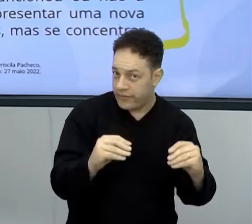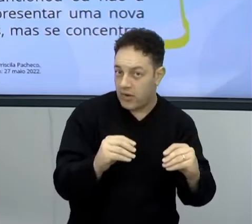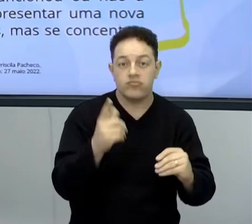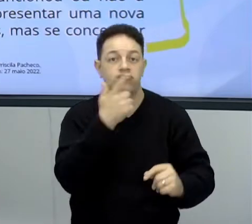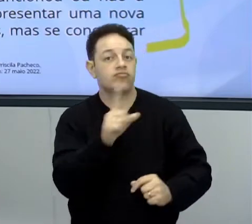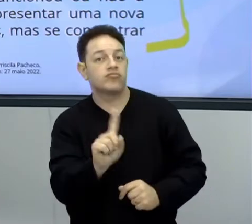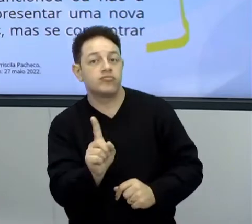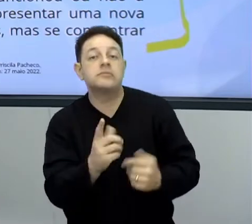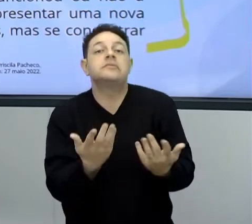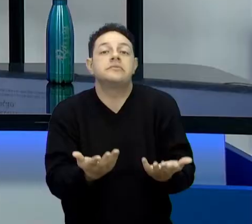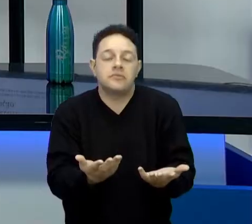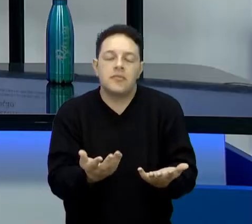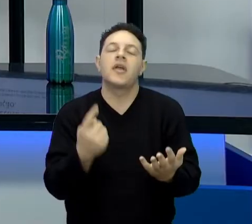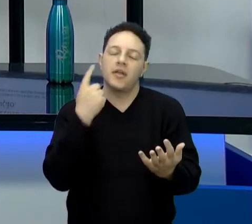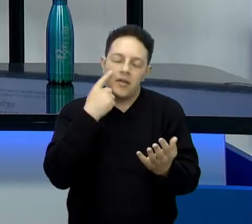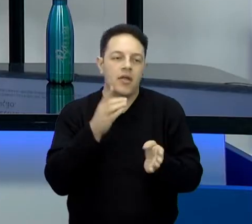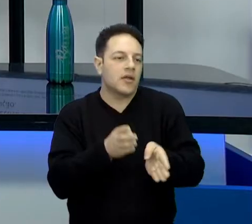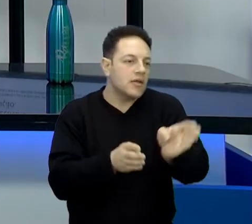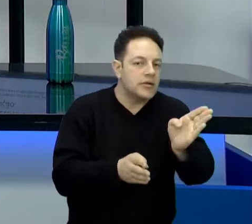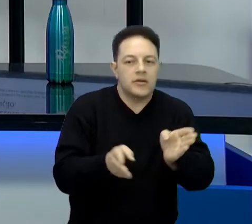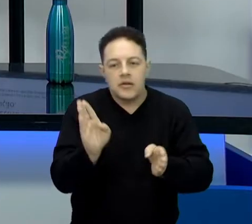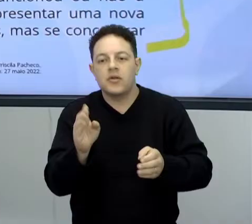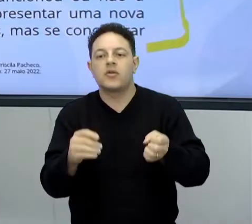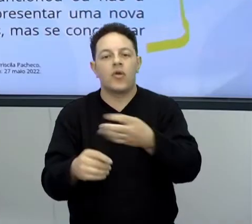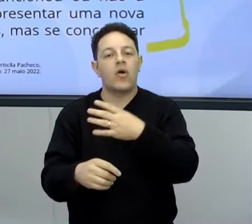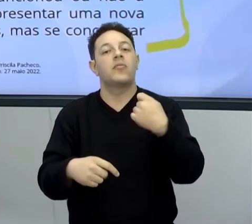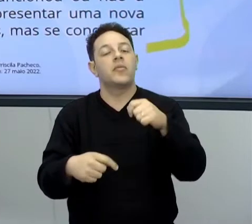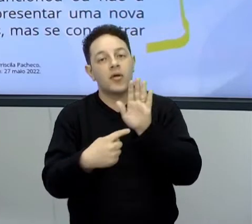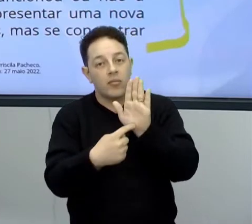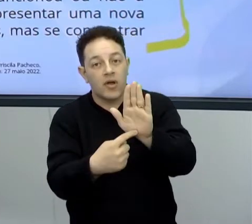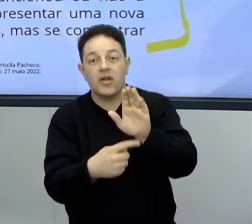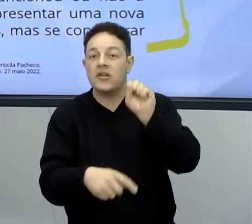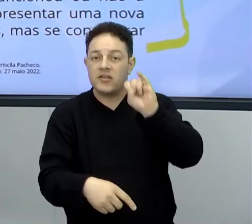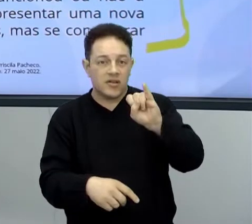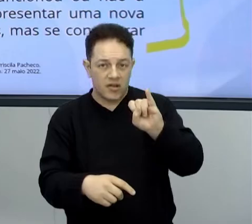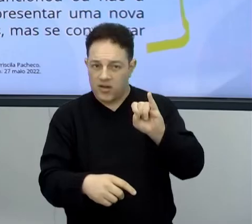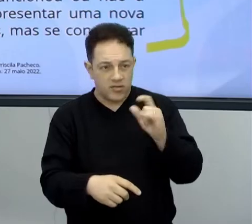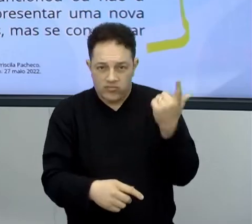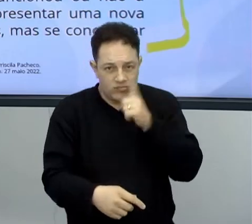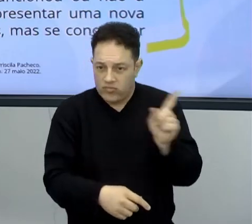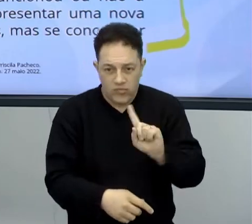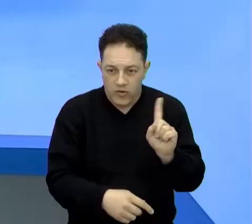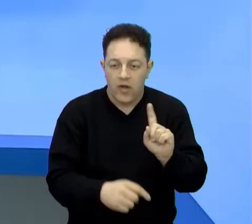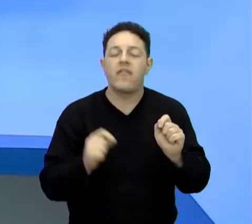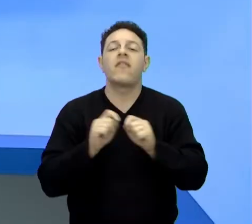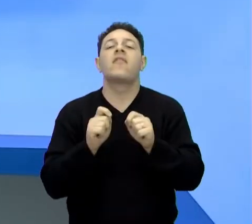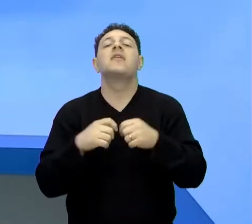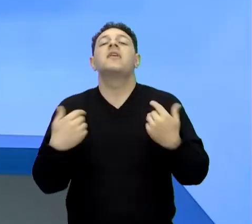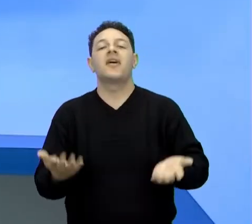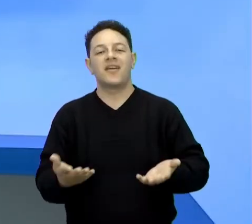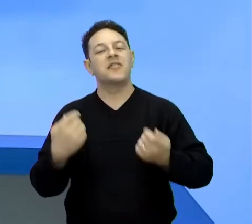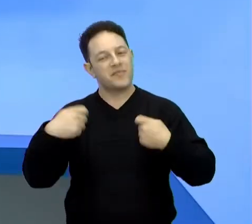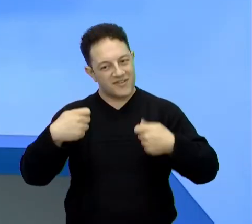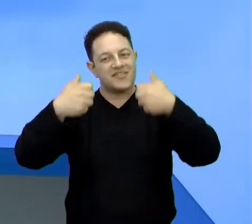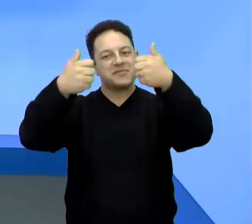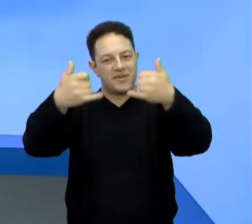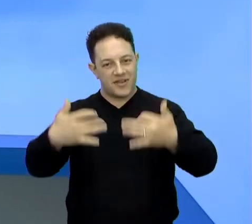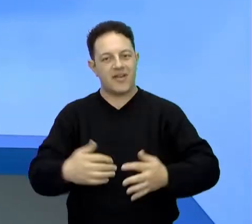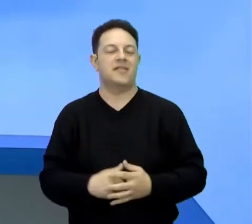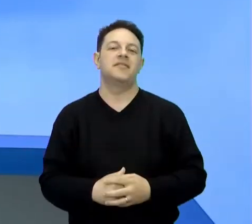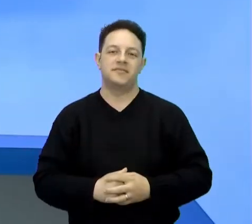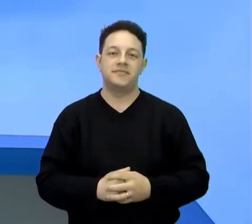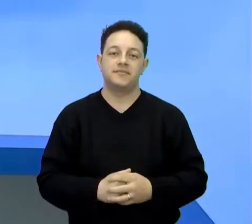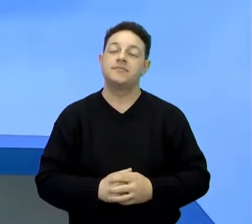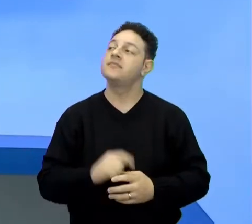porque a gente apresenta aí novos caminhos, né? Se determinada ação não funcionou, o que a gente pode fazer? Olha que bacana isso, porque aí você